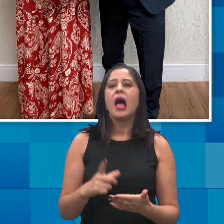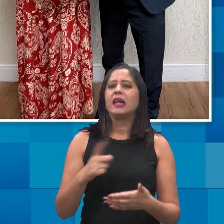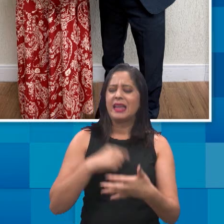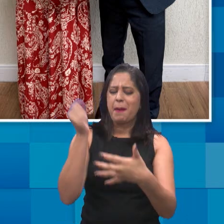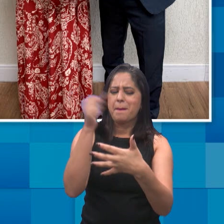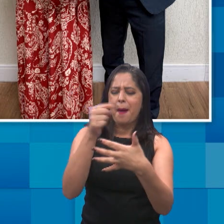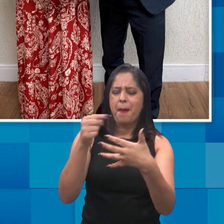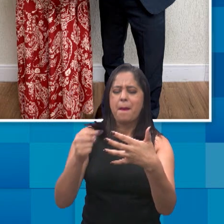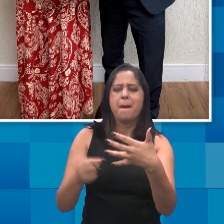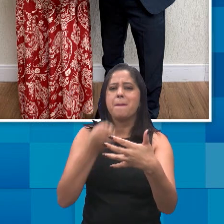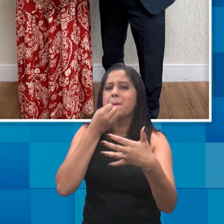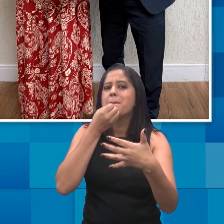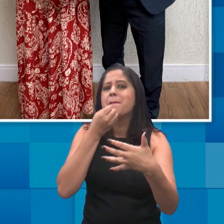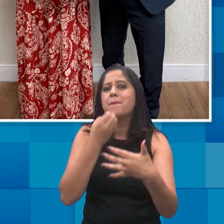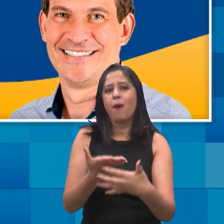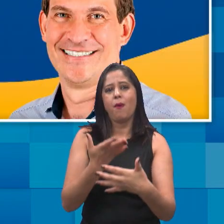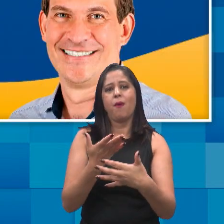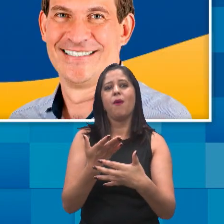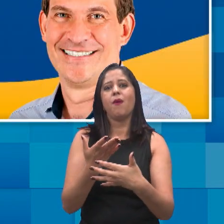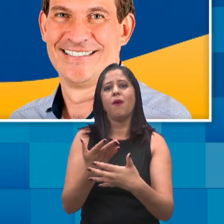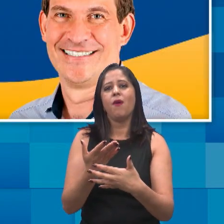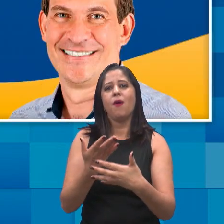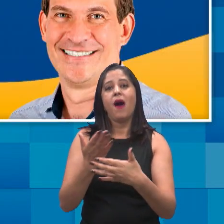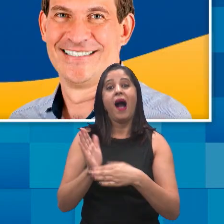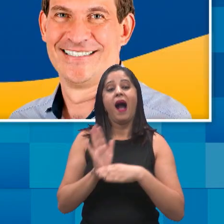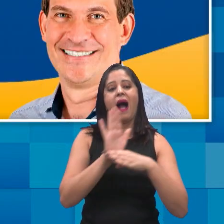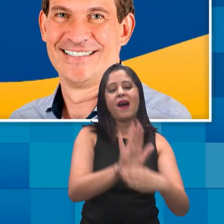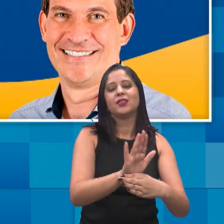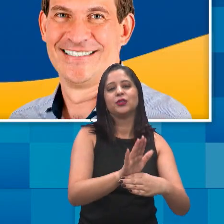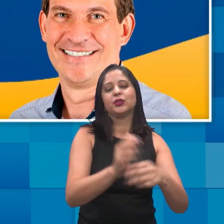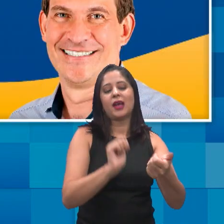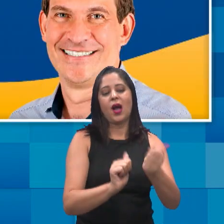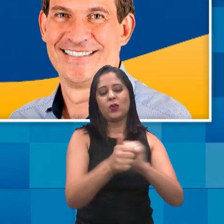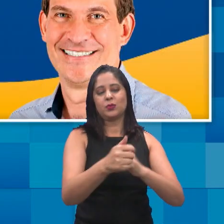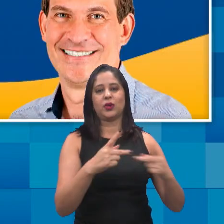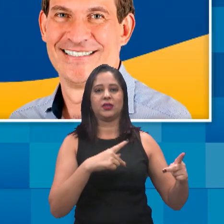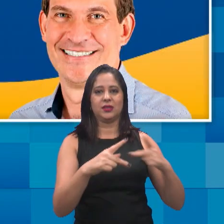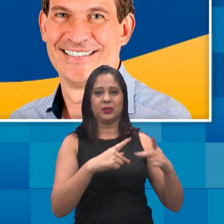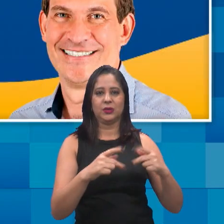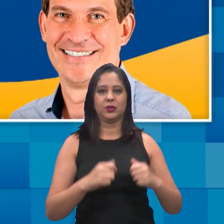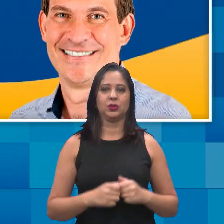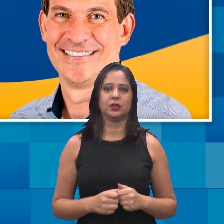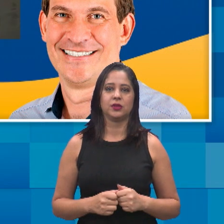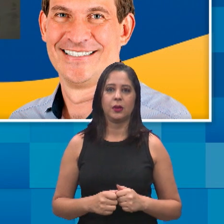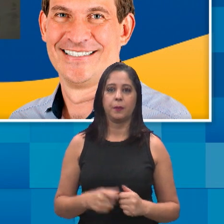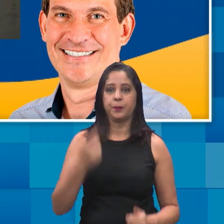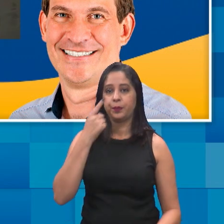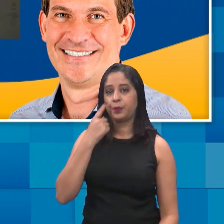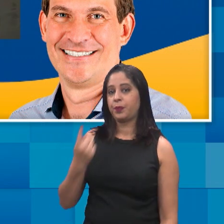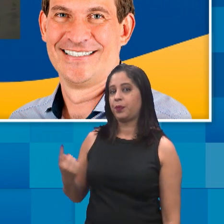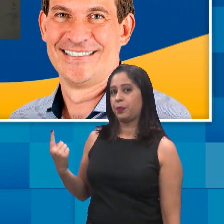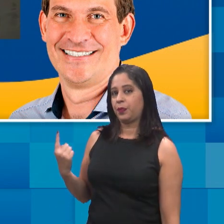gente trazer para o esporte da nossa cidade. E aí, com o deputado